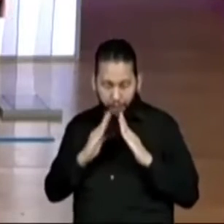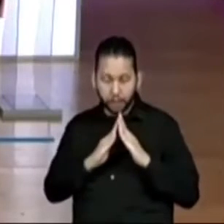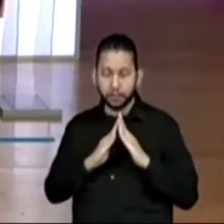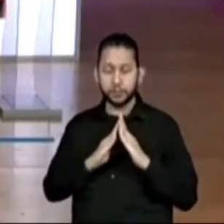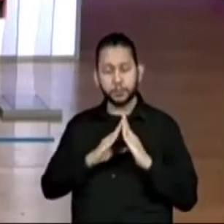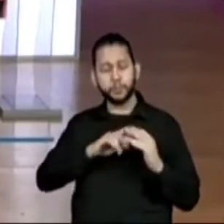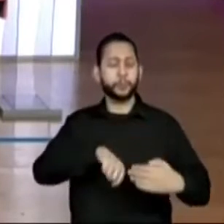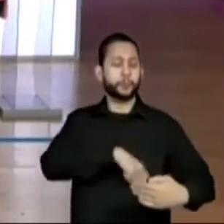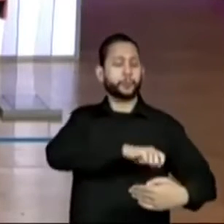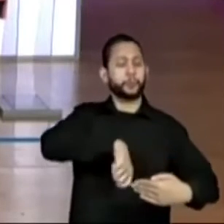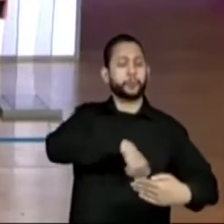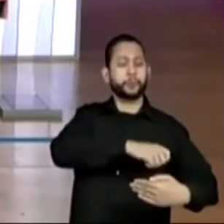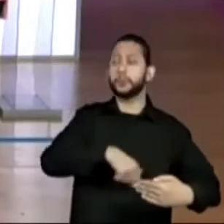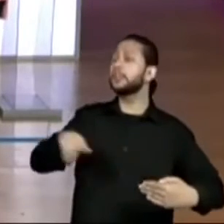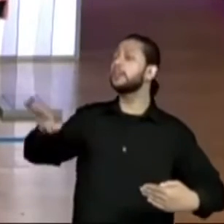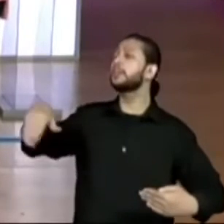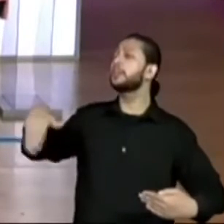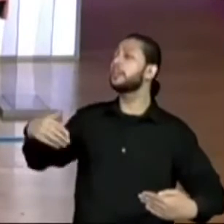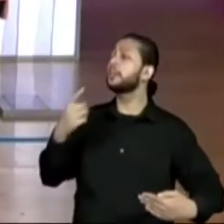estavam em casa.